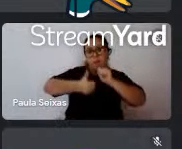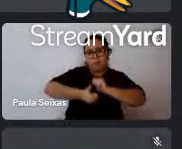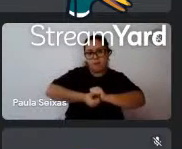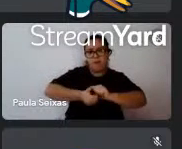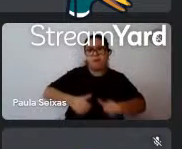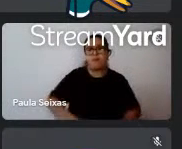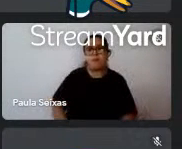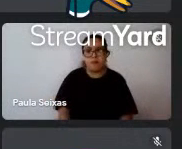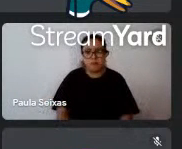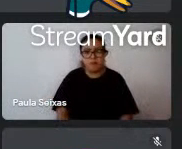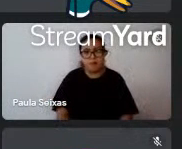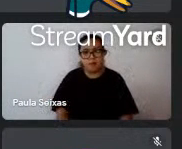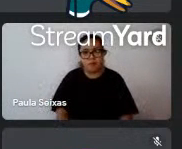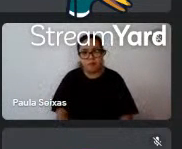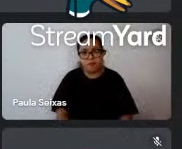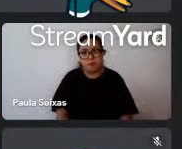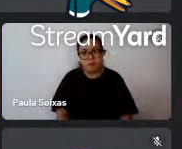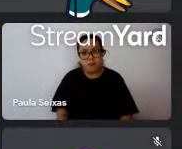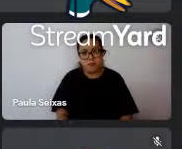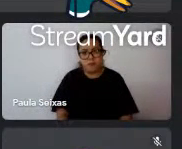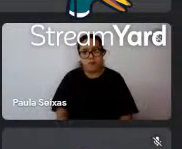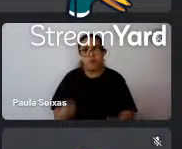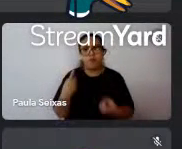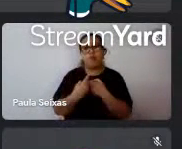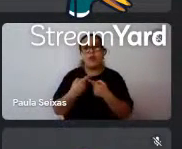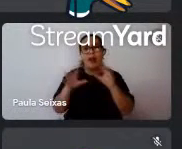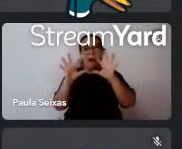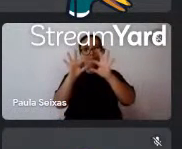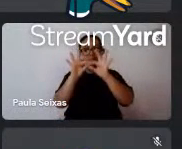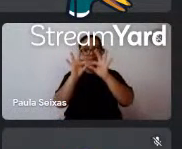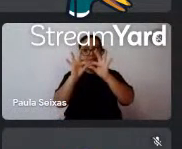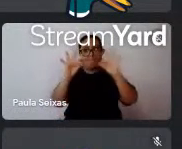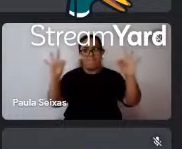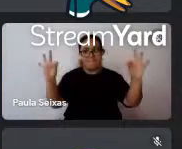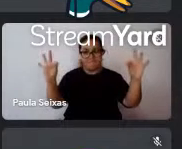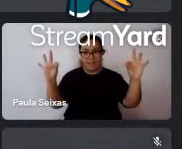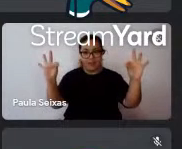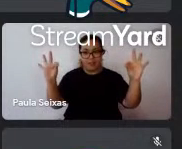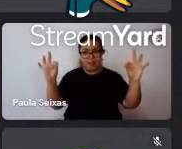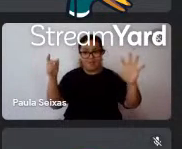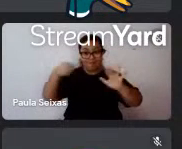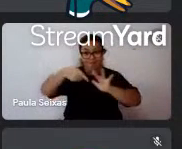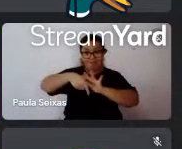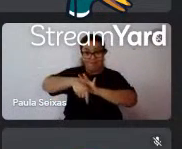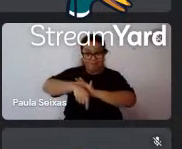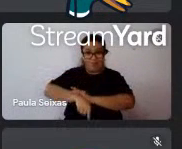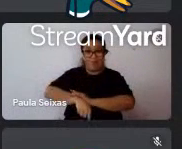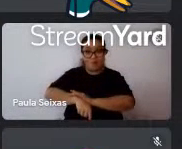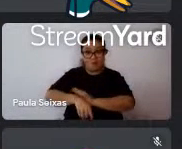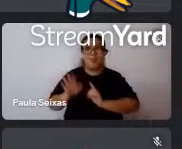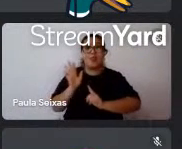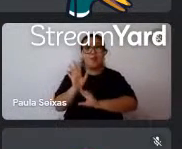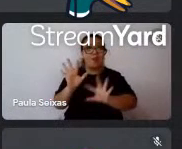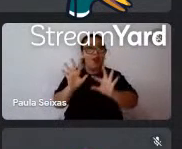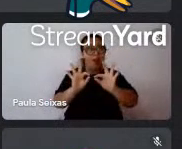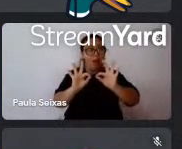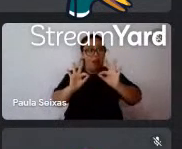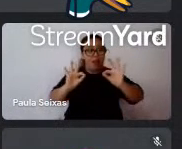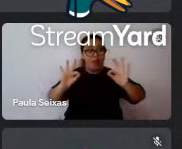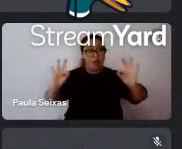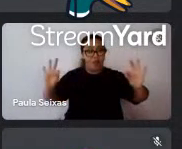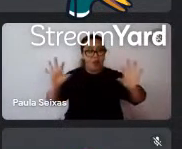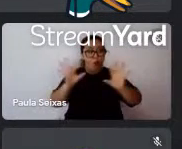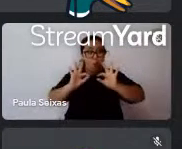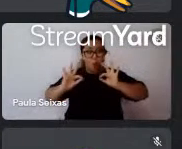que trabalhar com a frase complexa nos dá exemplos bem longos e com